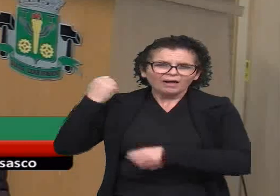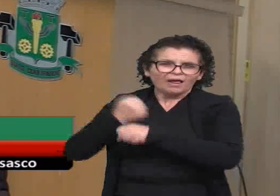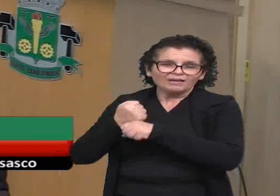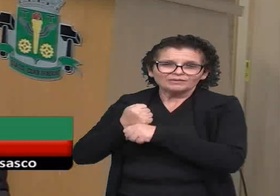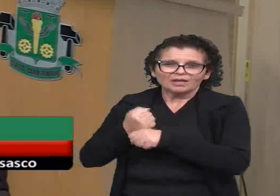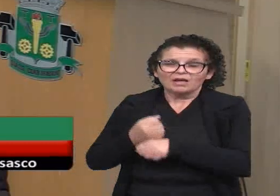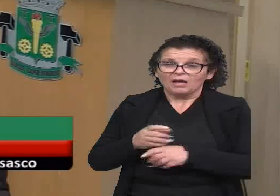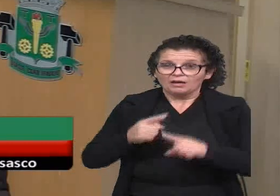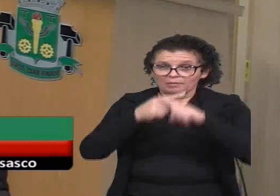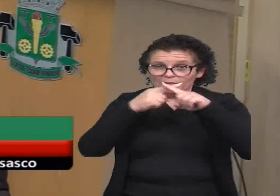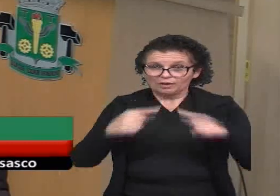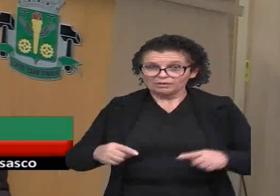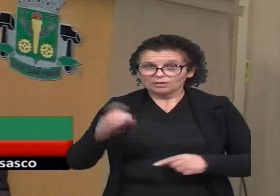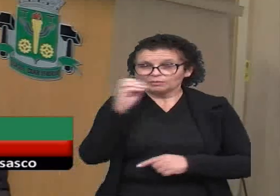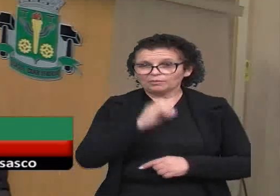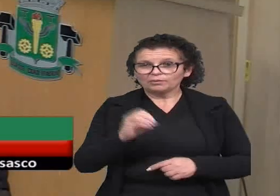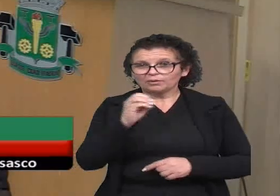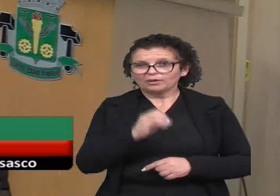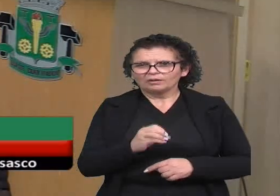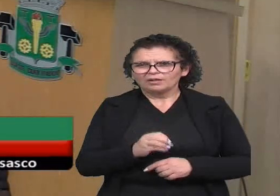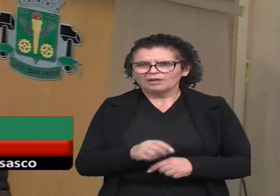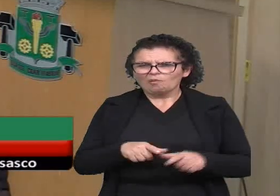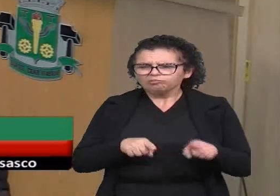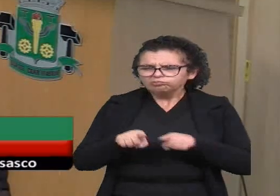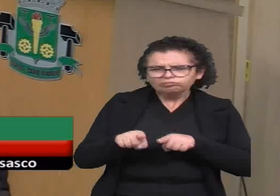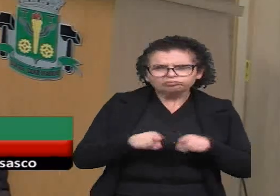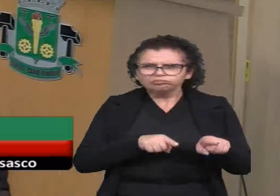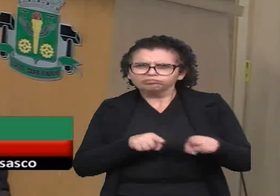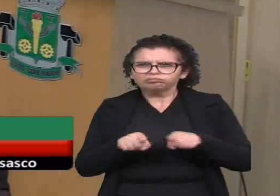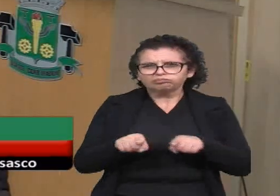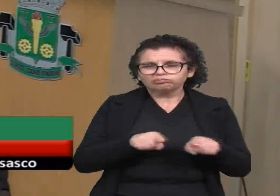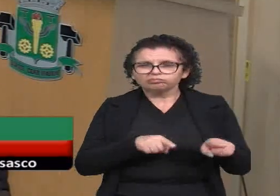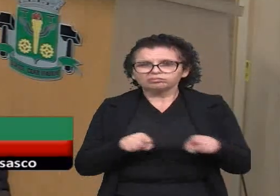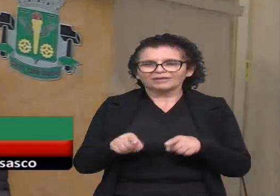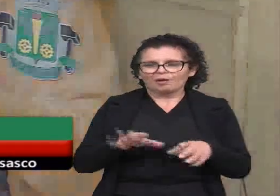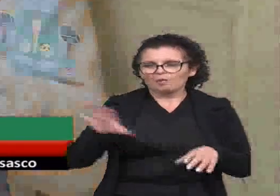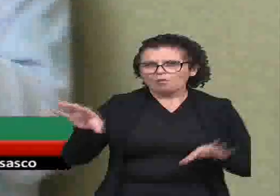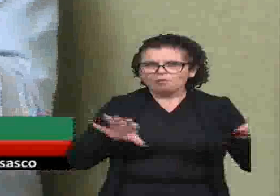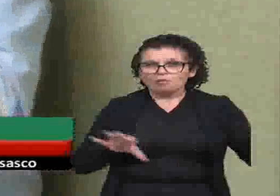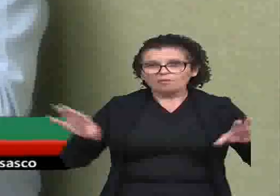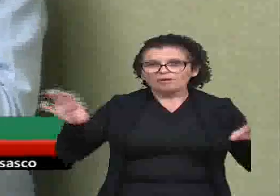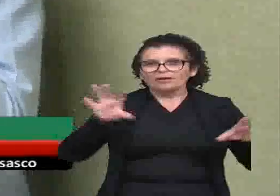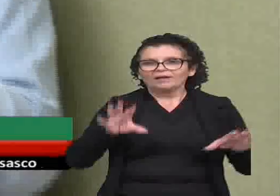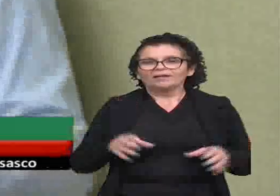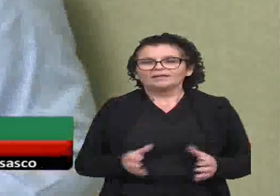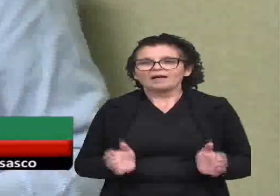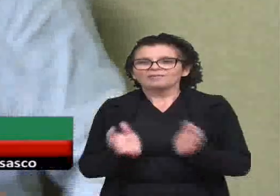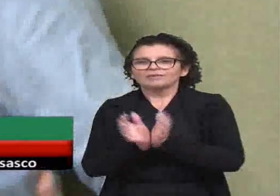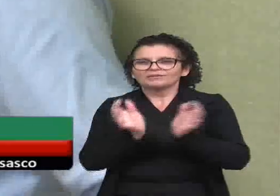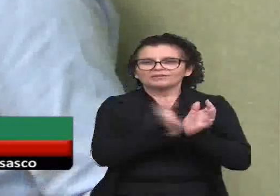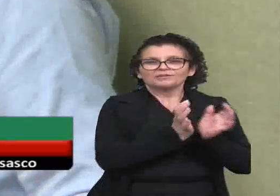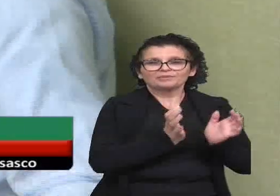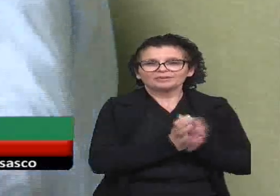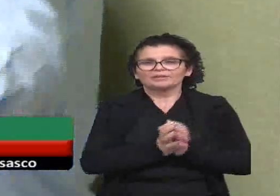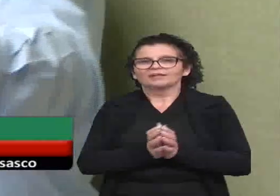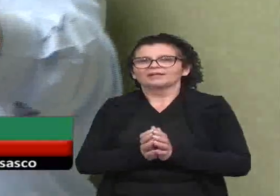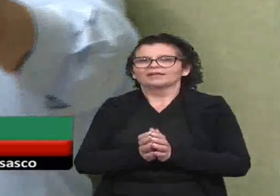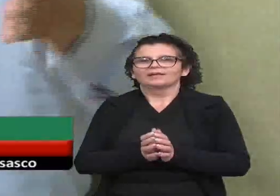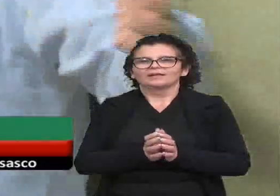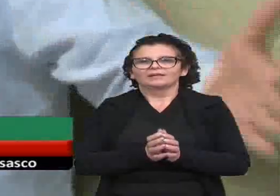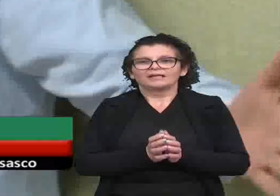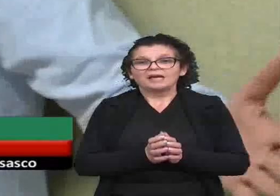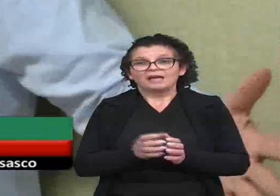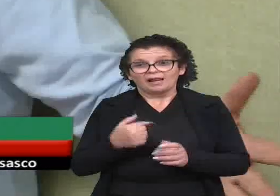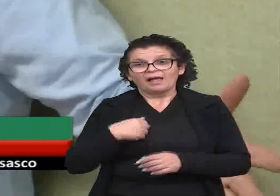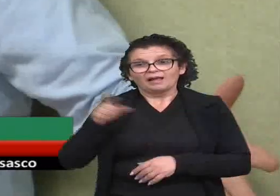de Osasco aqui, ó. Era uma disputa enorme, cada um, né, na sua região, no seu bairro, no seu time, era tradição. Lá na Vila Holanda,